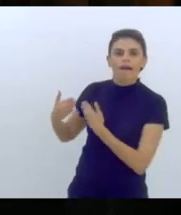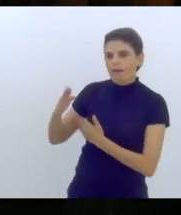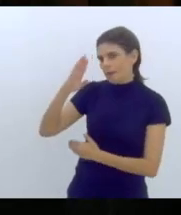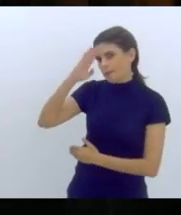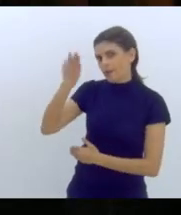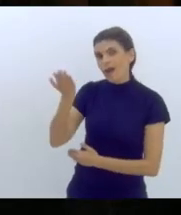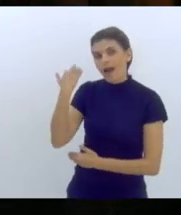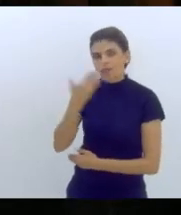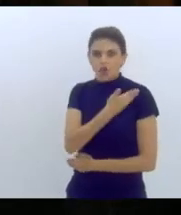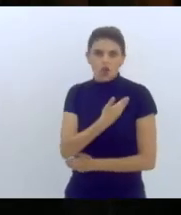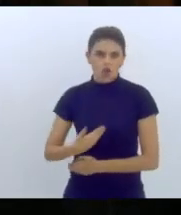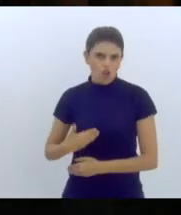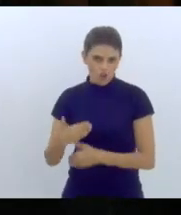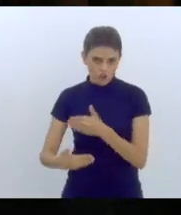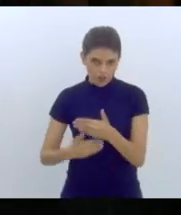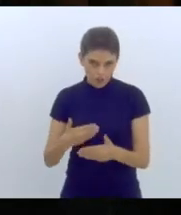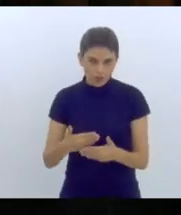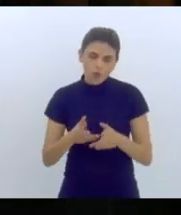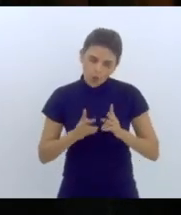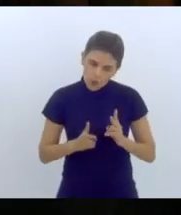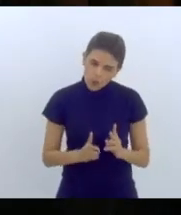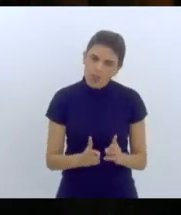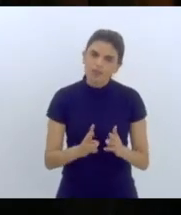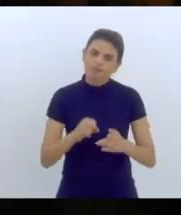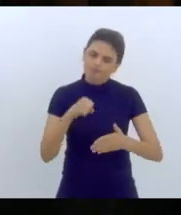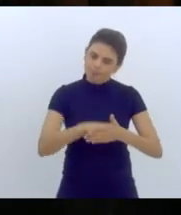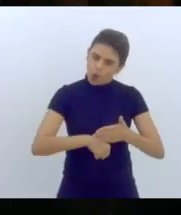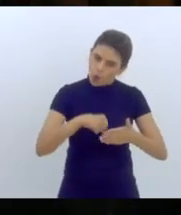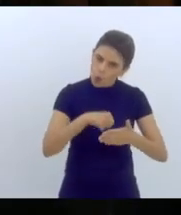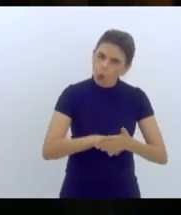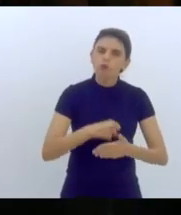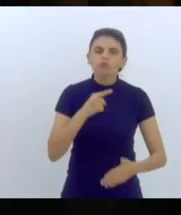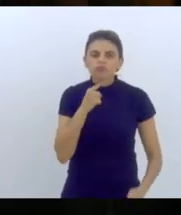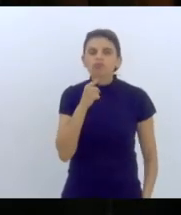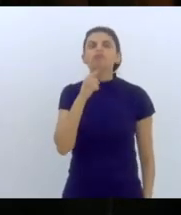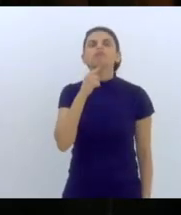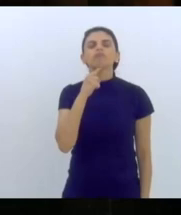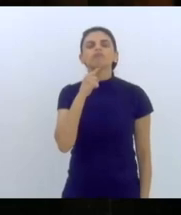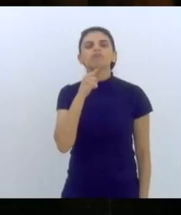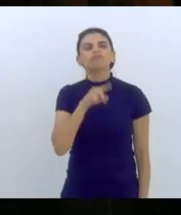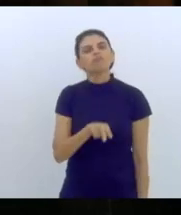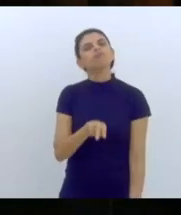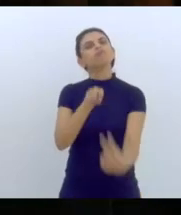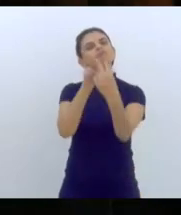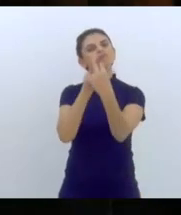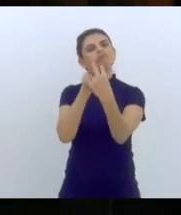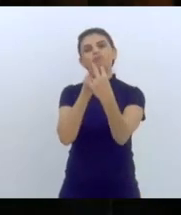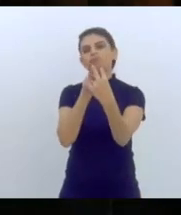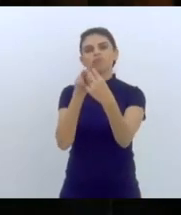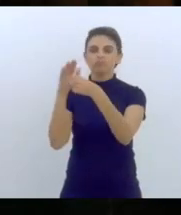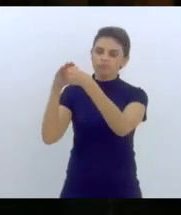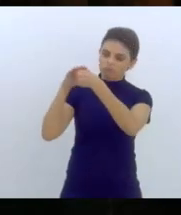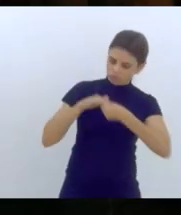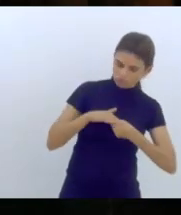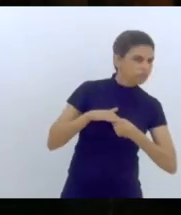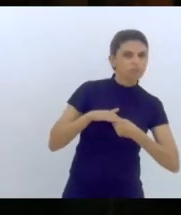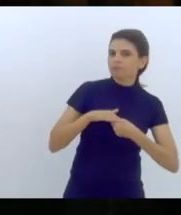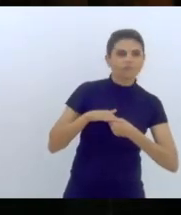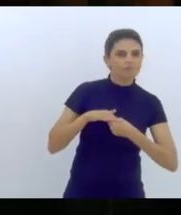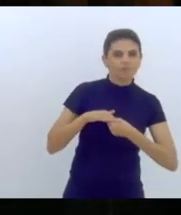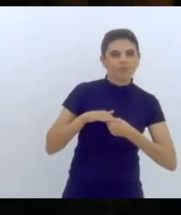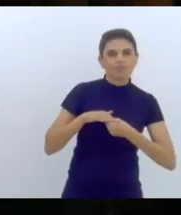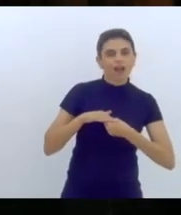governos estabelecidos. Seguimos em luta, seguimos de cabeça erguida, não vão nos fazer recuar.